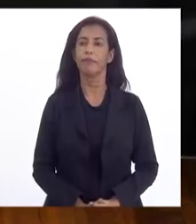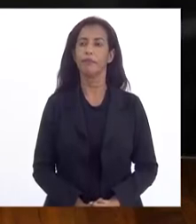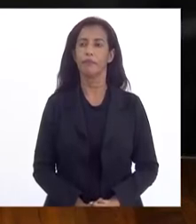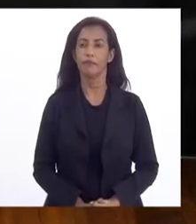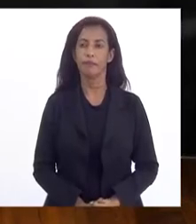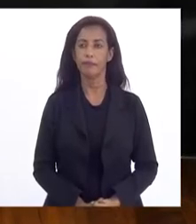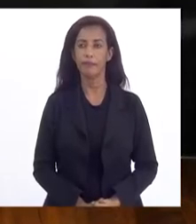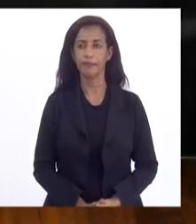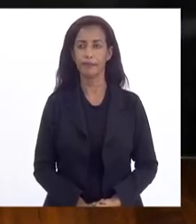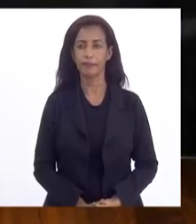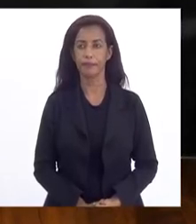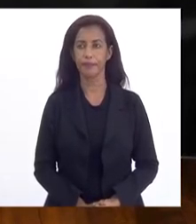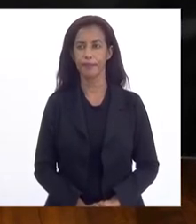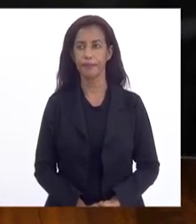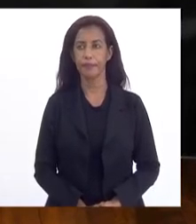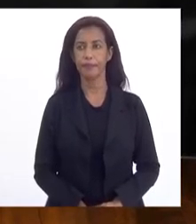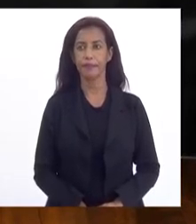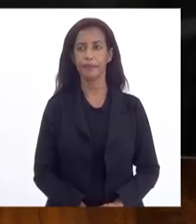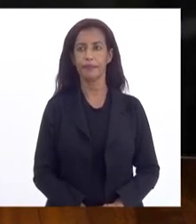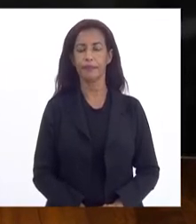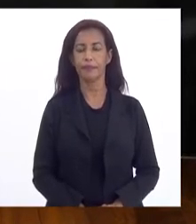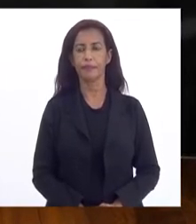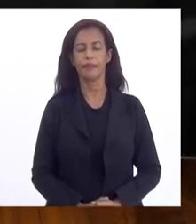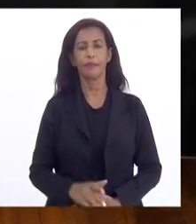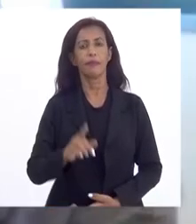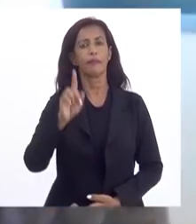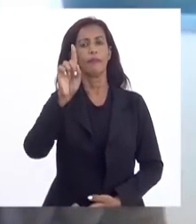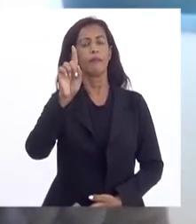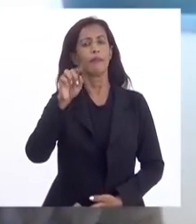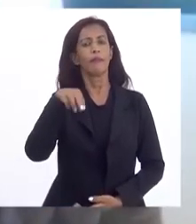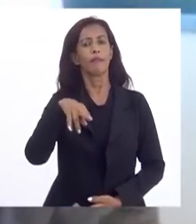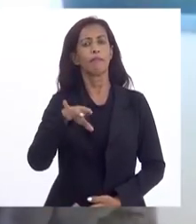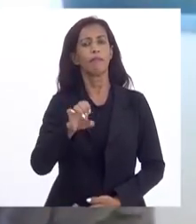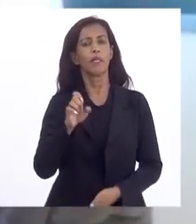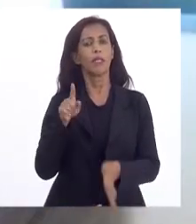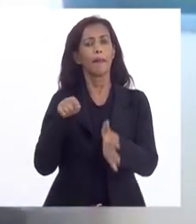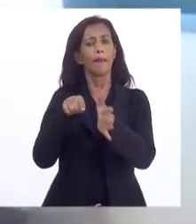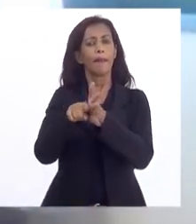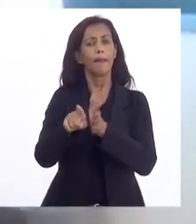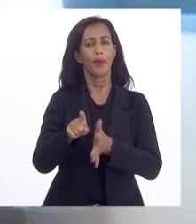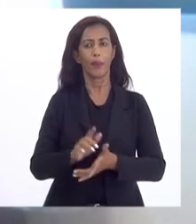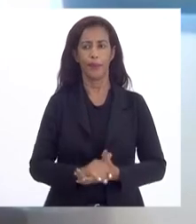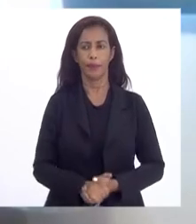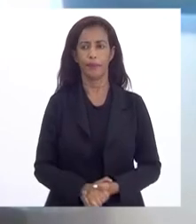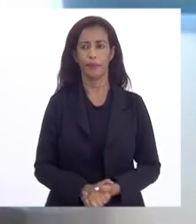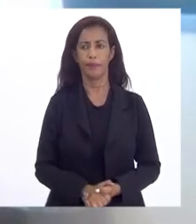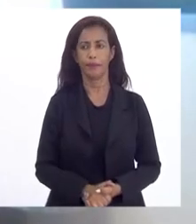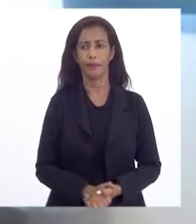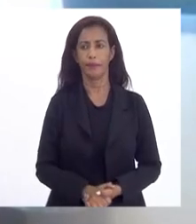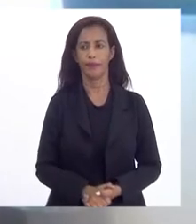tamanho. De quem é essas emendas? Deixa eu fazer só uma pergunta, presidente Márcio Pacheco.